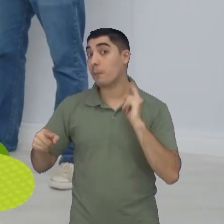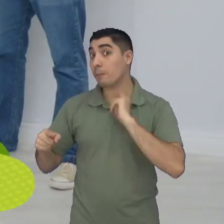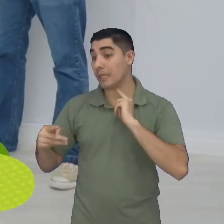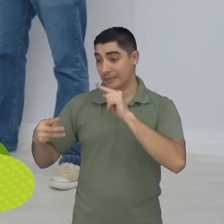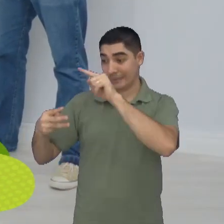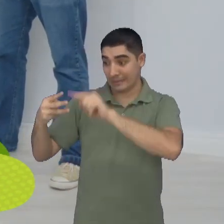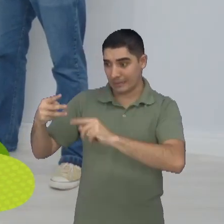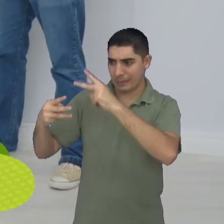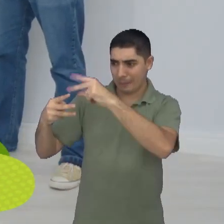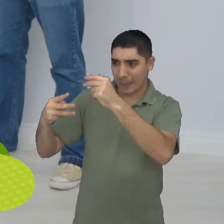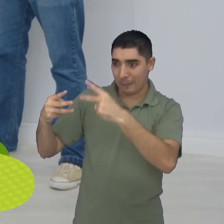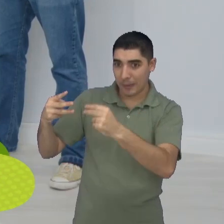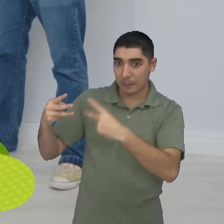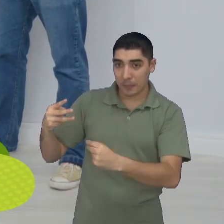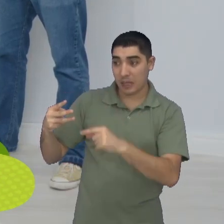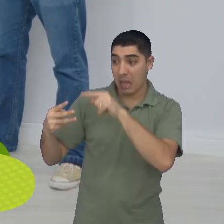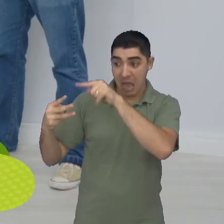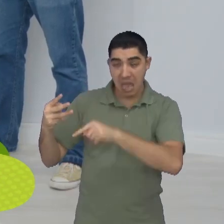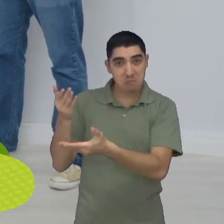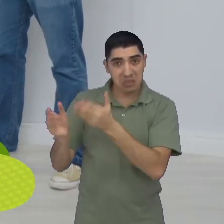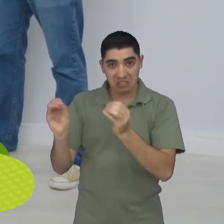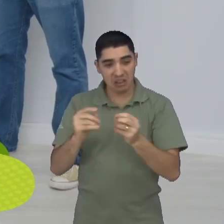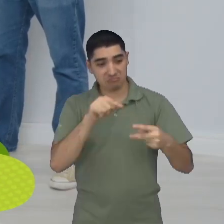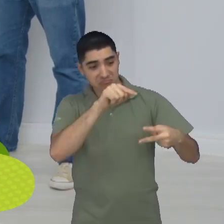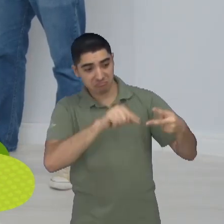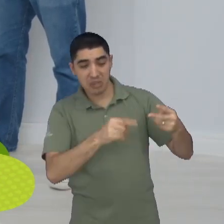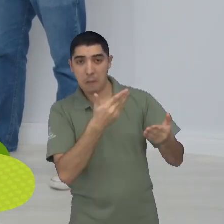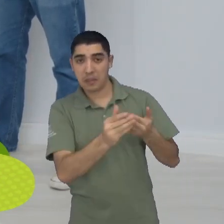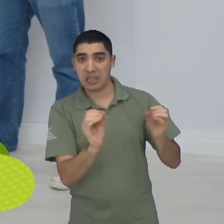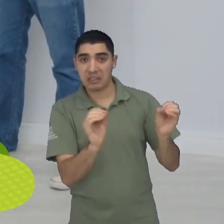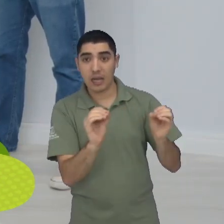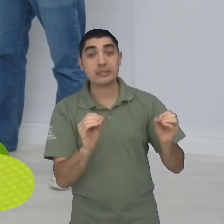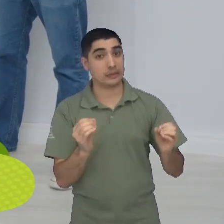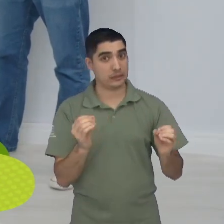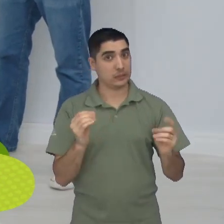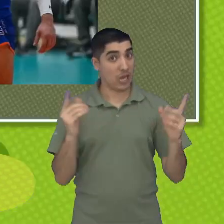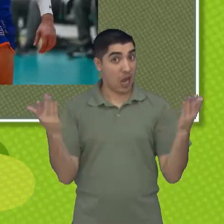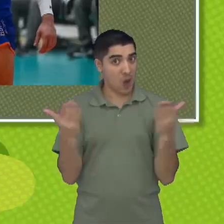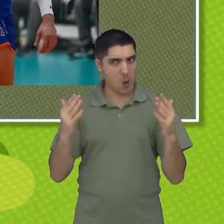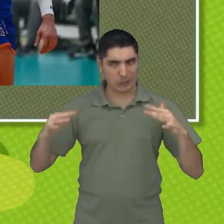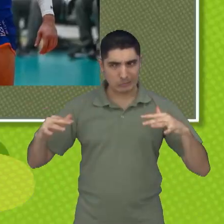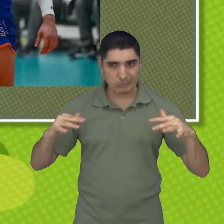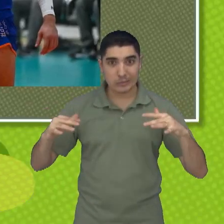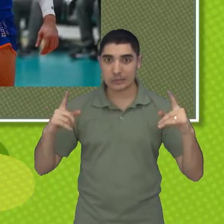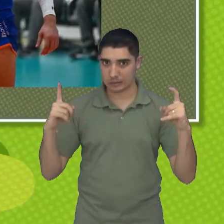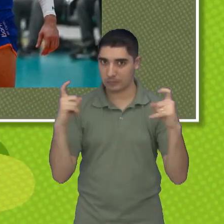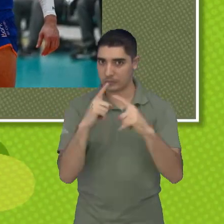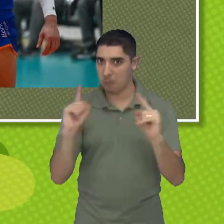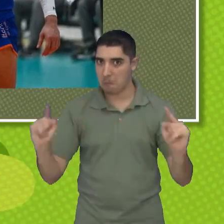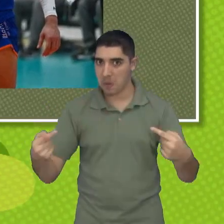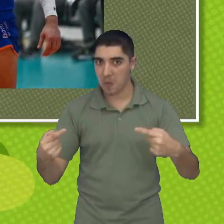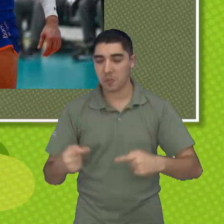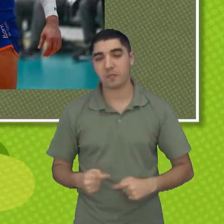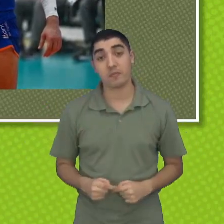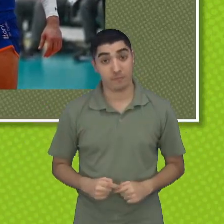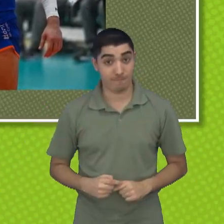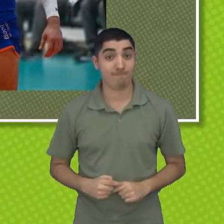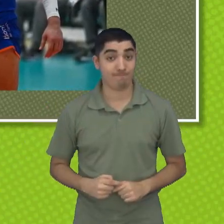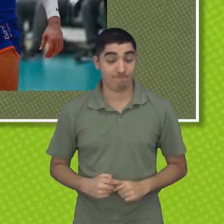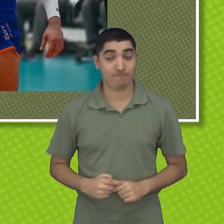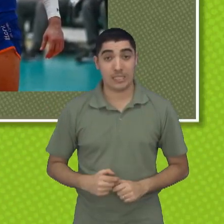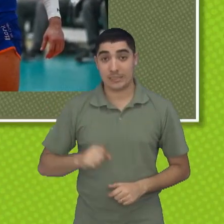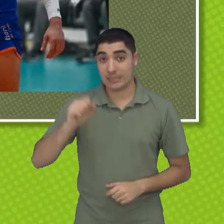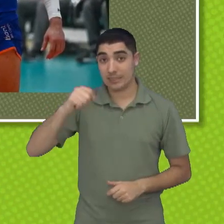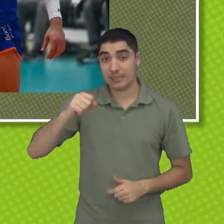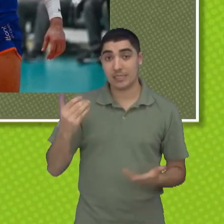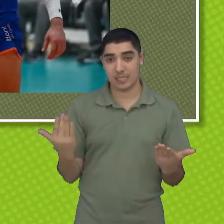seja, os 2 times invictos, mas vai acabar sendo um tirateima aí entre as 2 equipes. Com certeza, Bruno, e provavelmente essas equipes devem